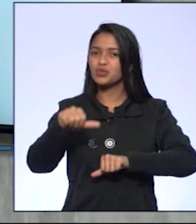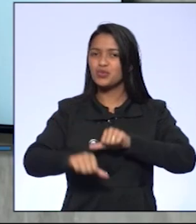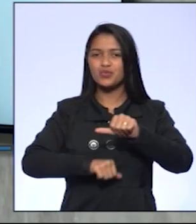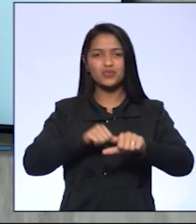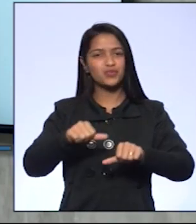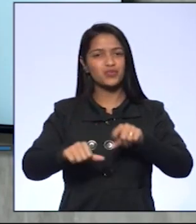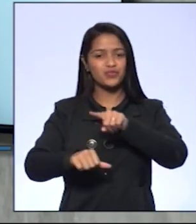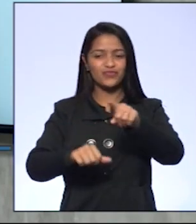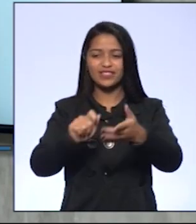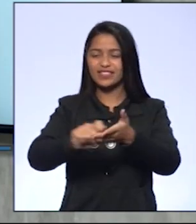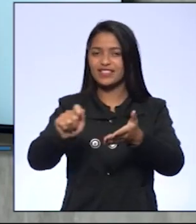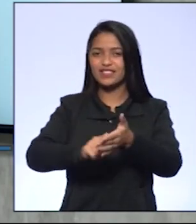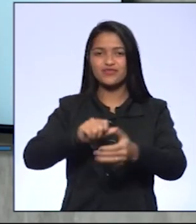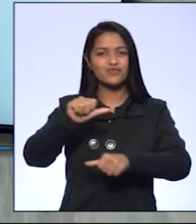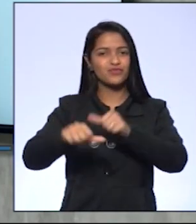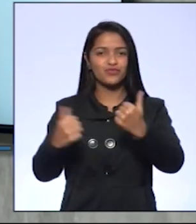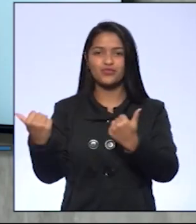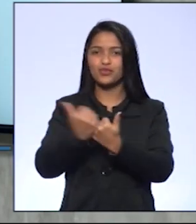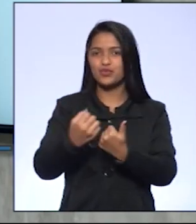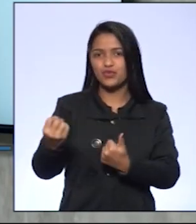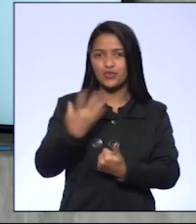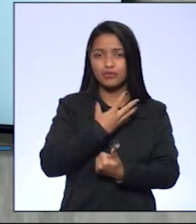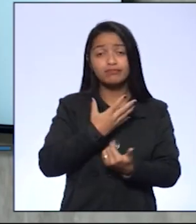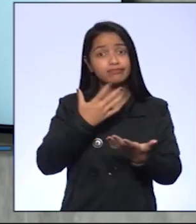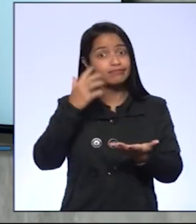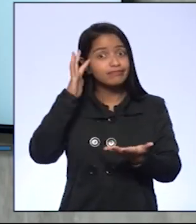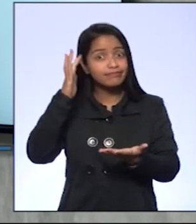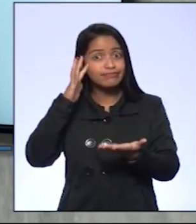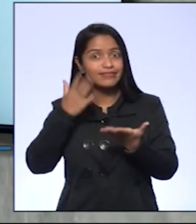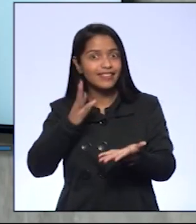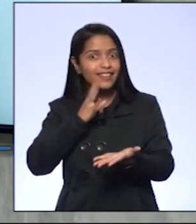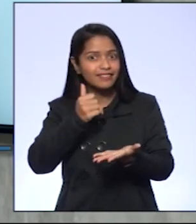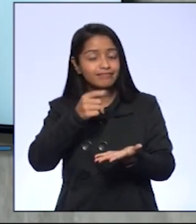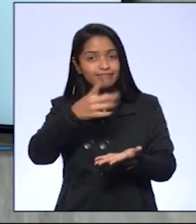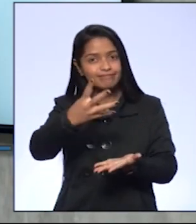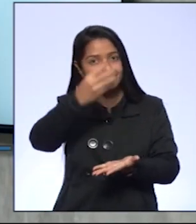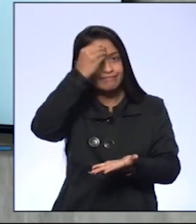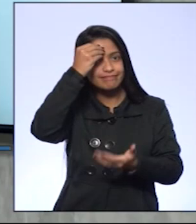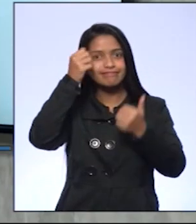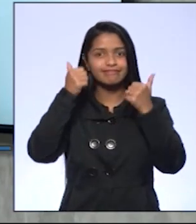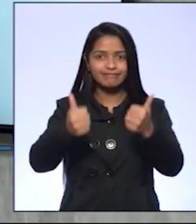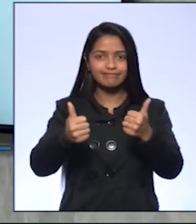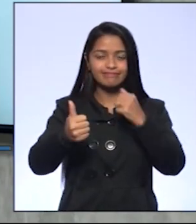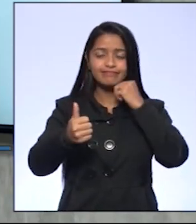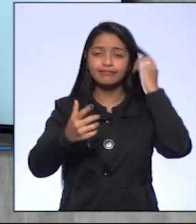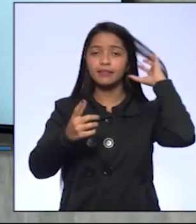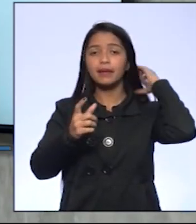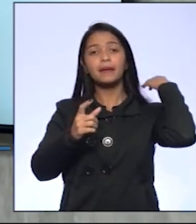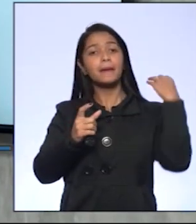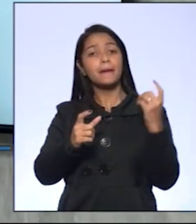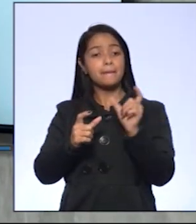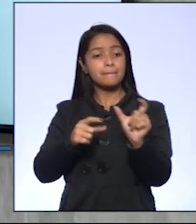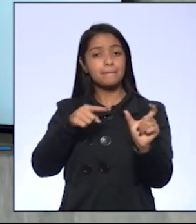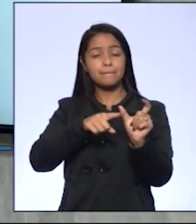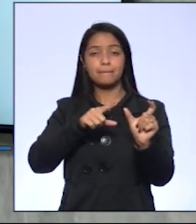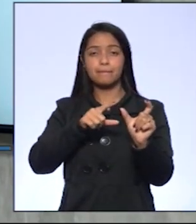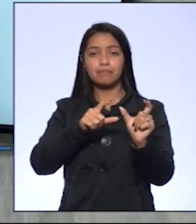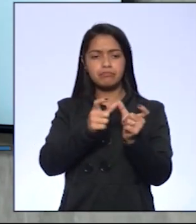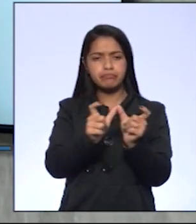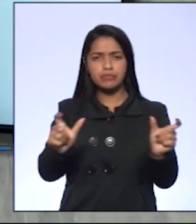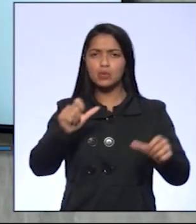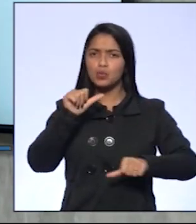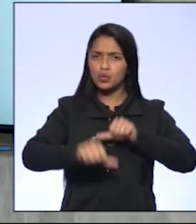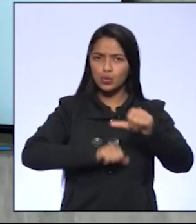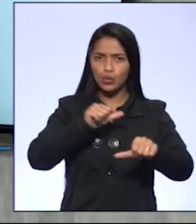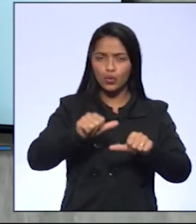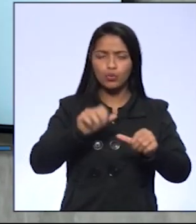relação à escrita. Legal pensar nisso, né? Então, guarda isso na sua memória, tá certo? Palavras que mudaram a sua ortografia são